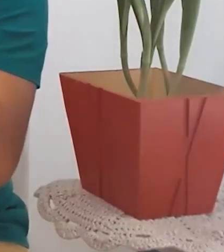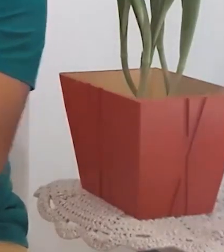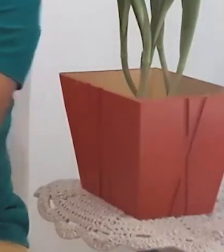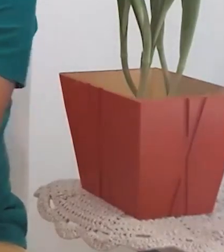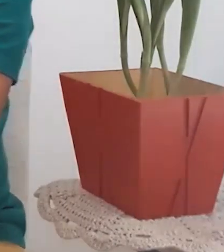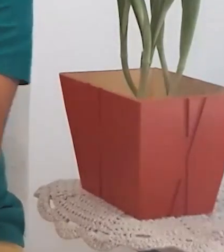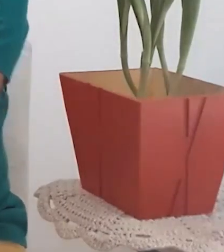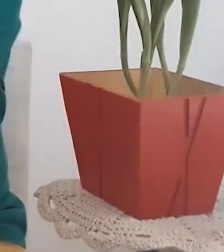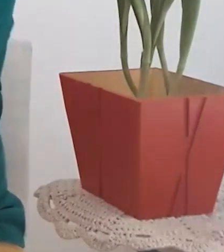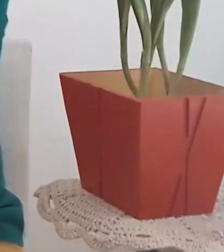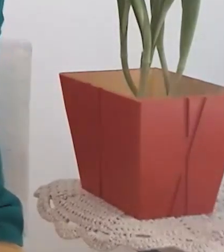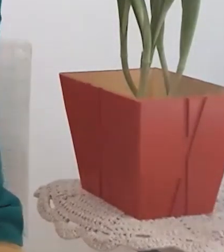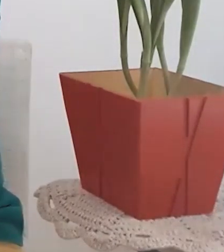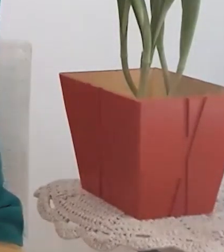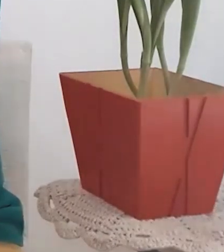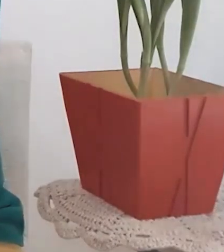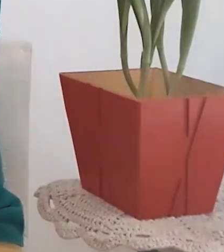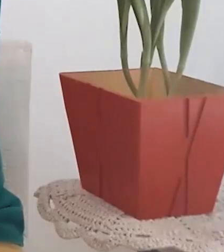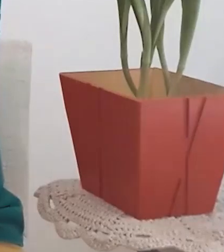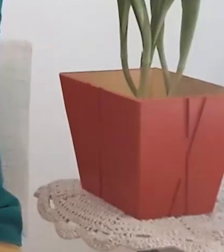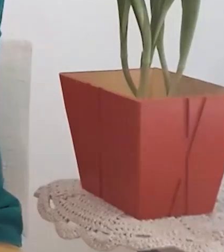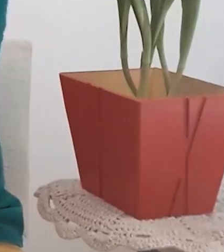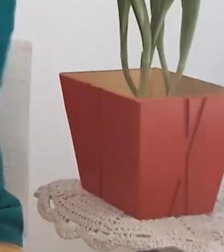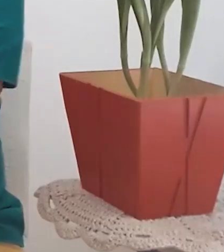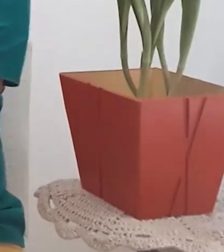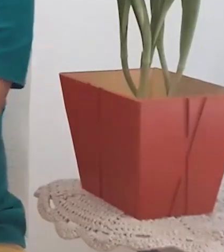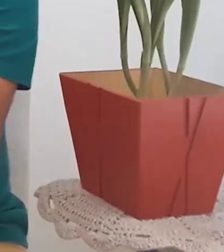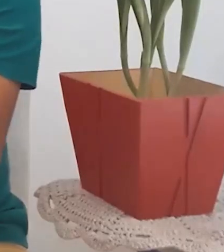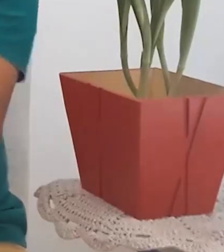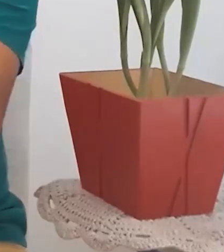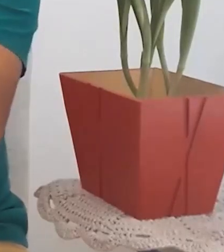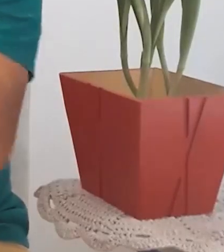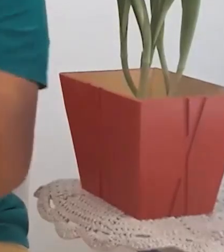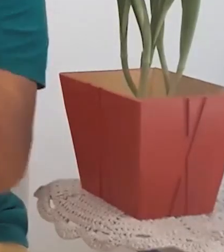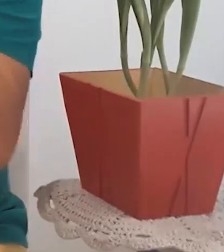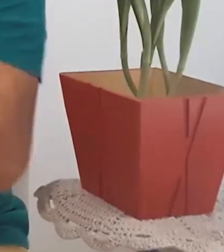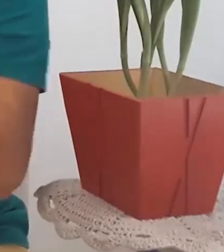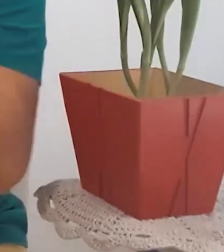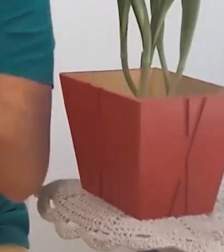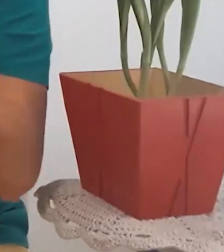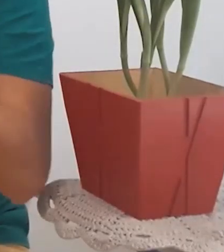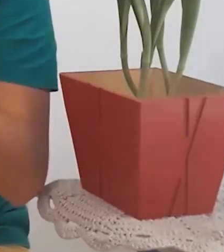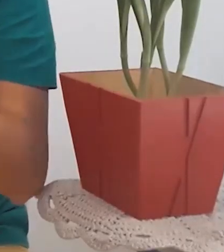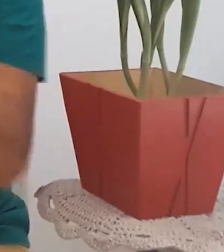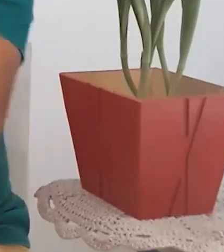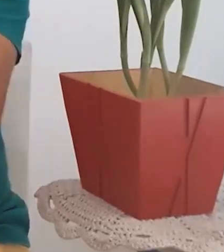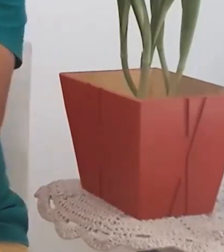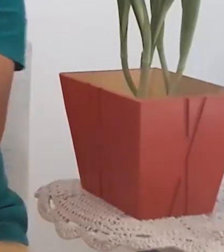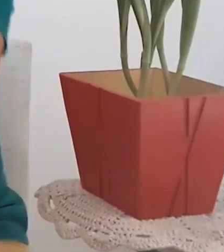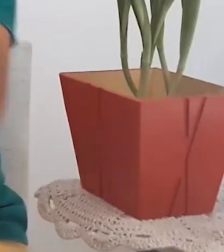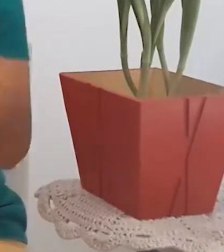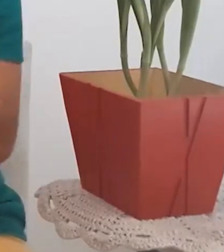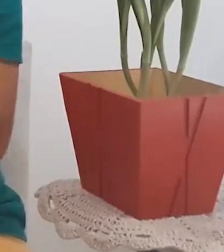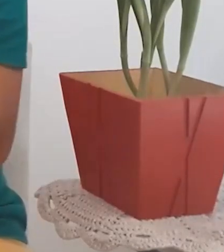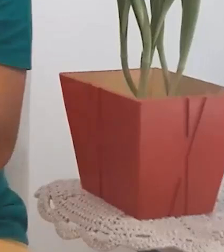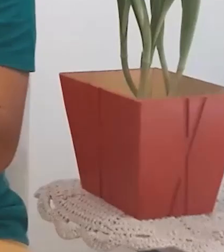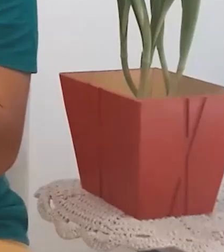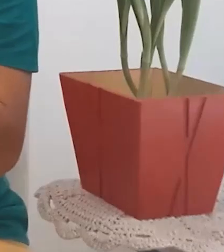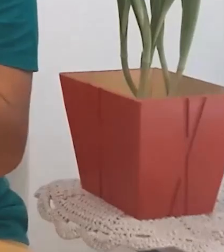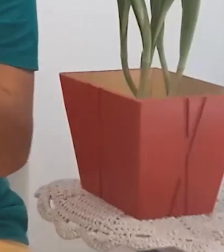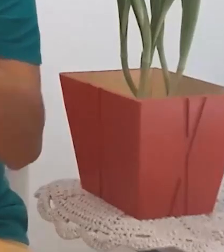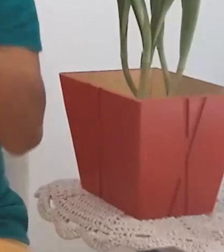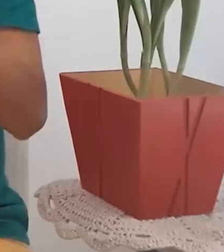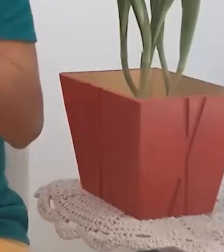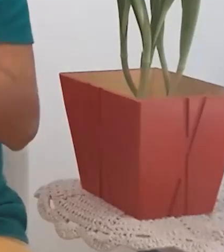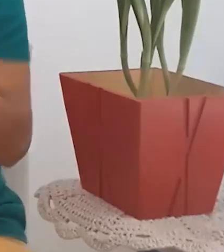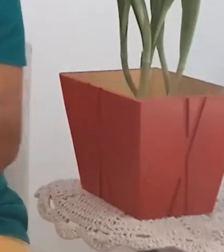E como vai funcionar? Por favor, segura para mim. Qual é a regra da brincadeira? É assim, uma